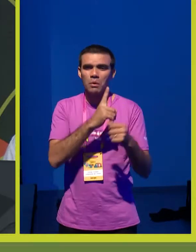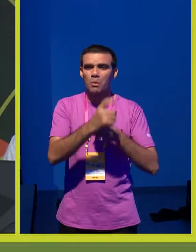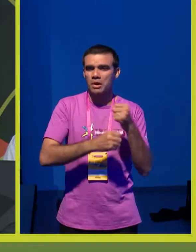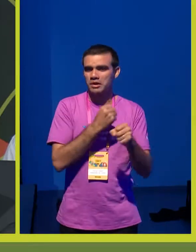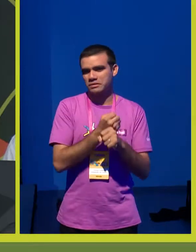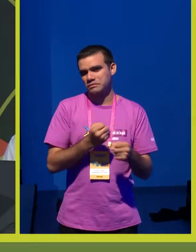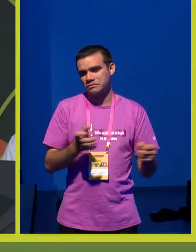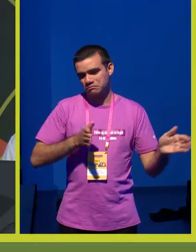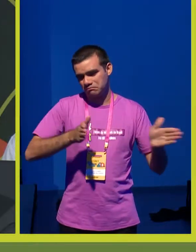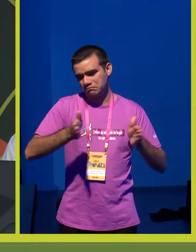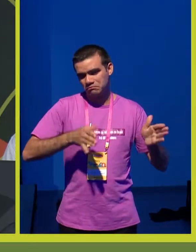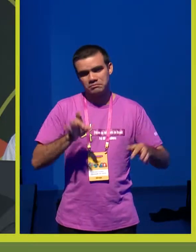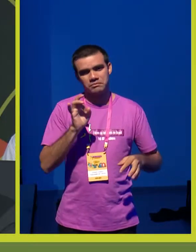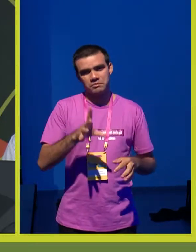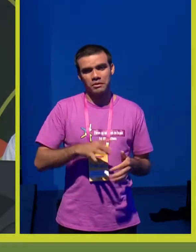ano